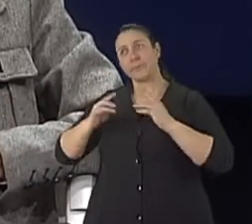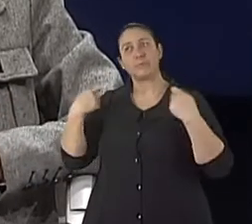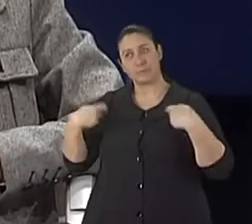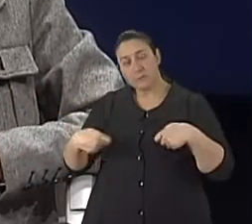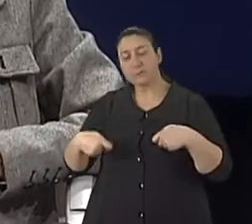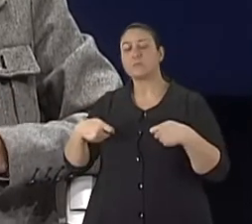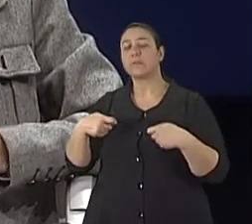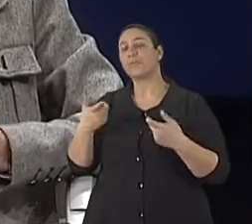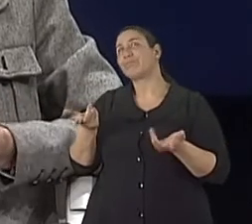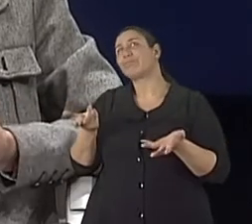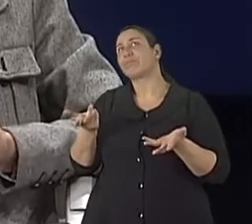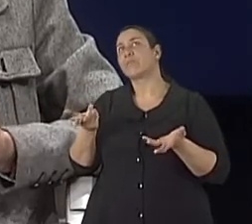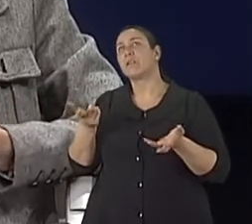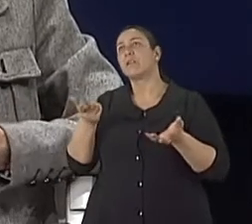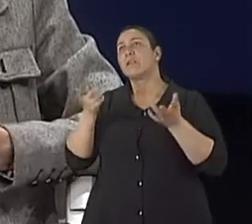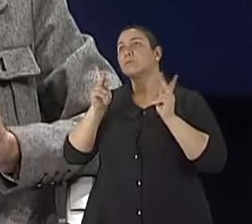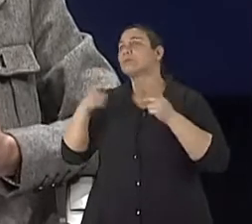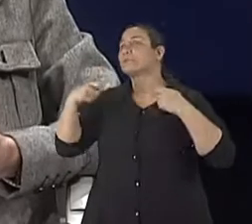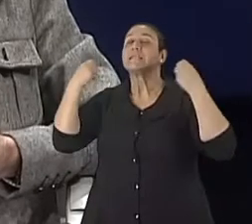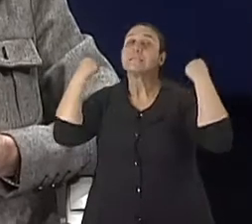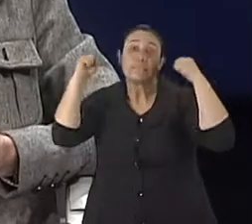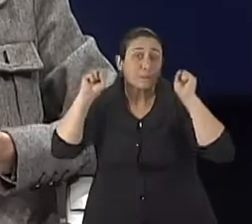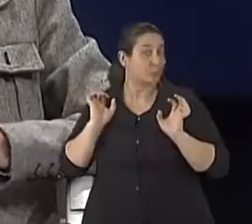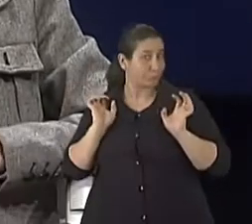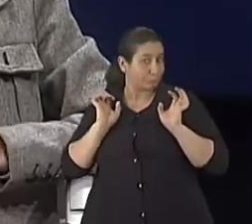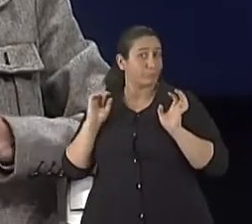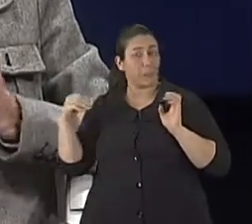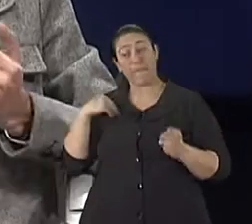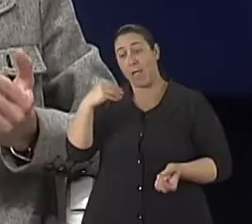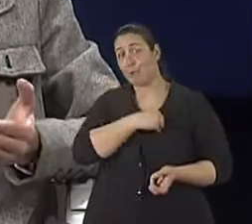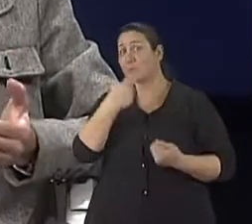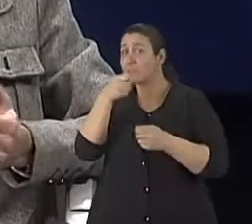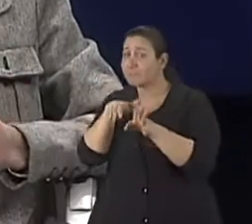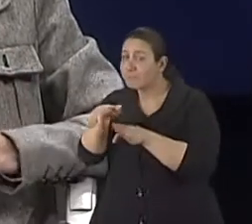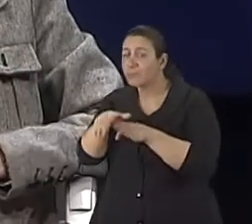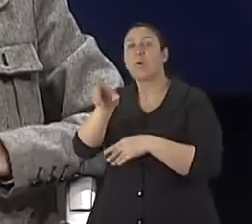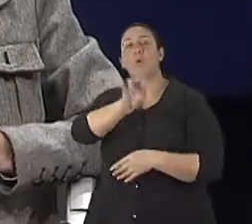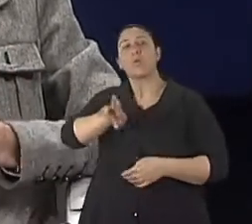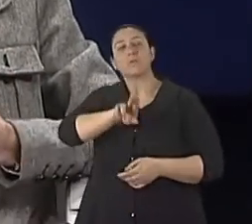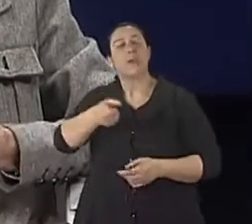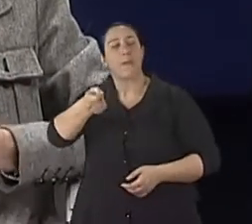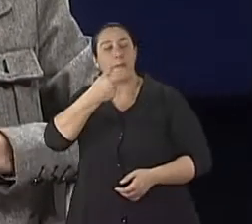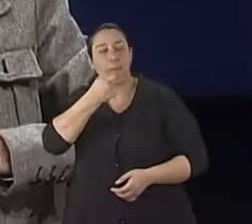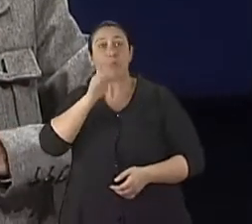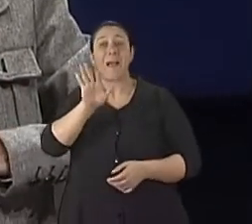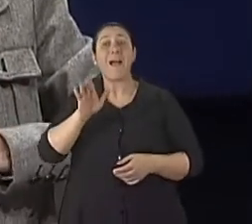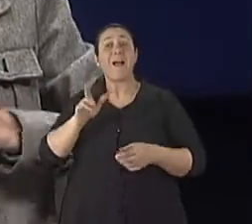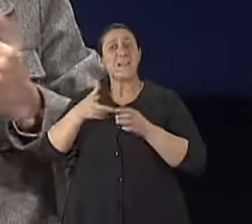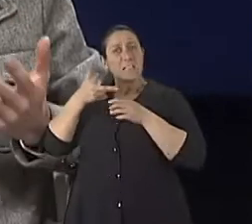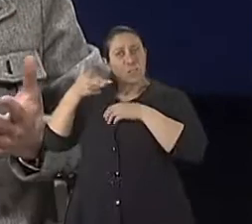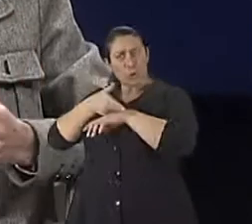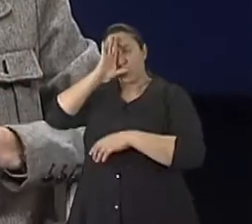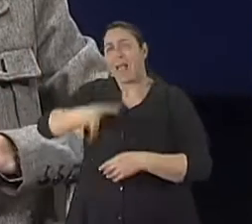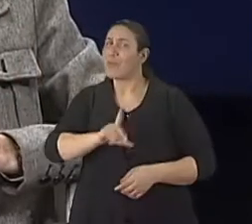de exercícios físicos é o uso de alguns analgésicos a fisioterapia também